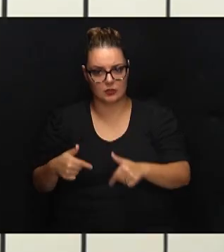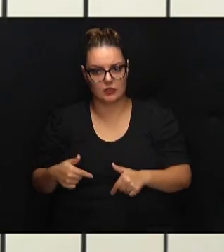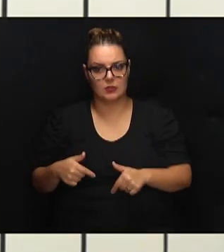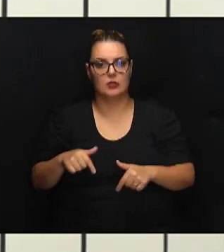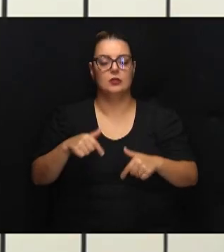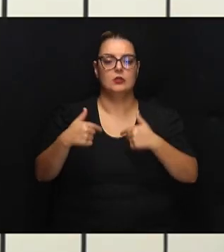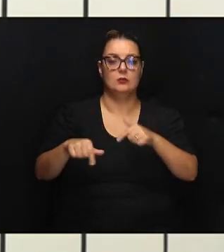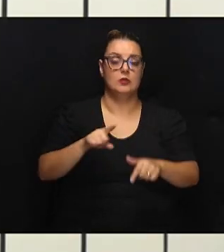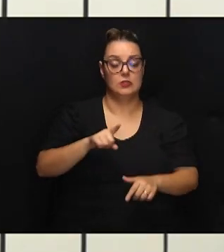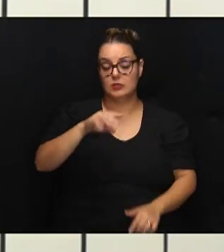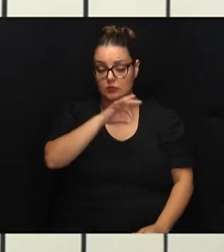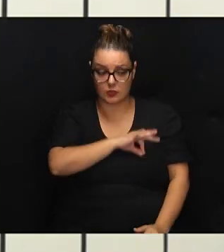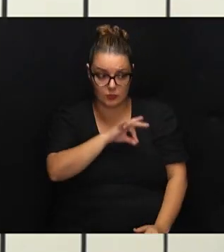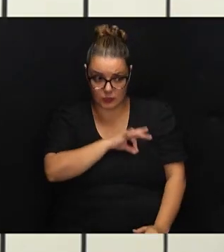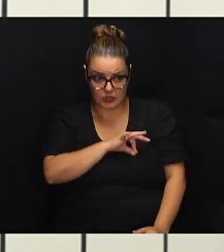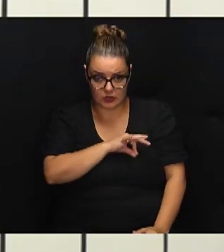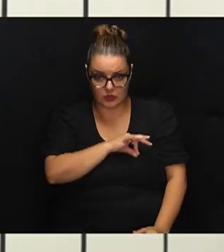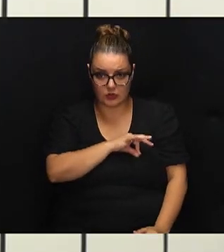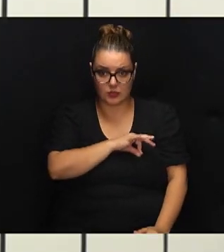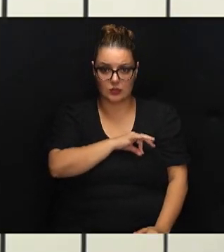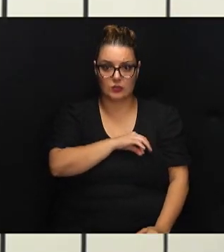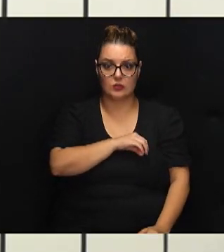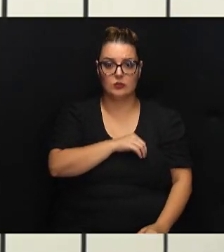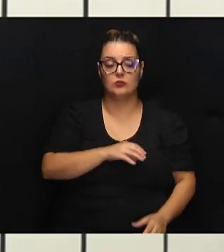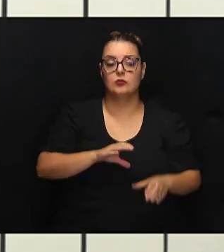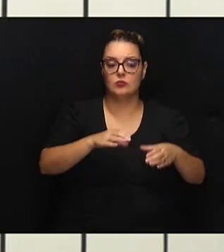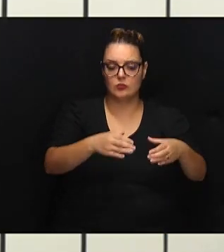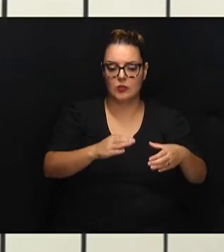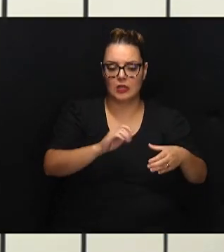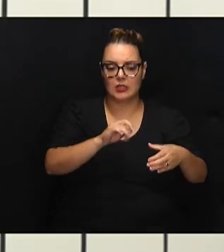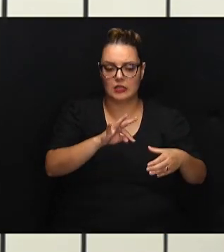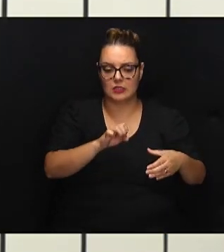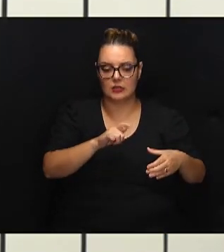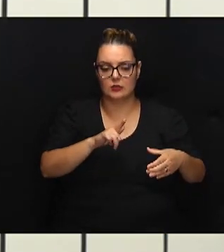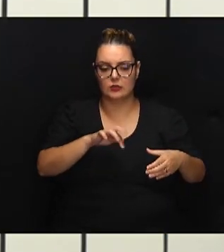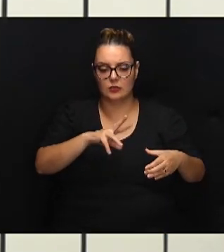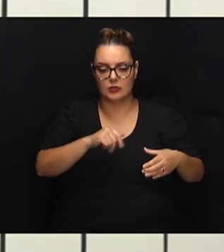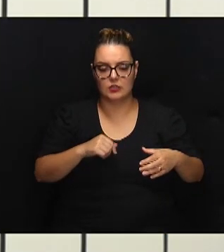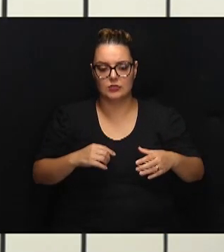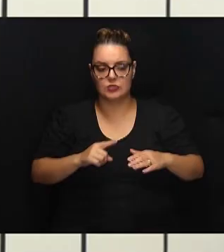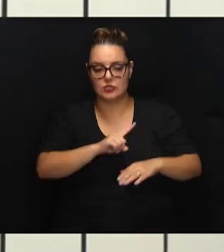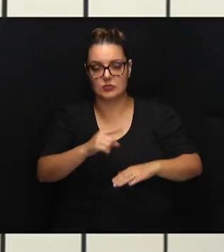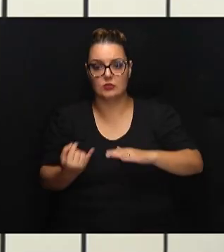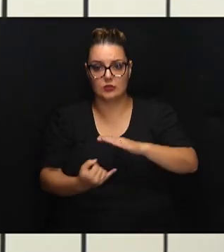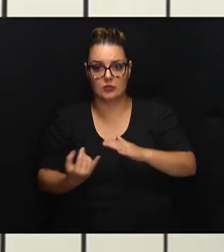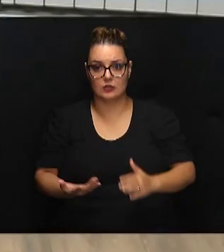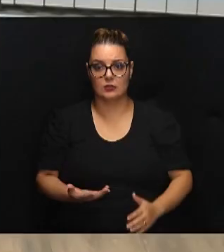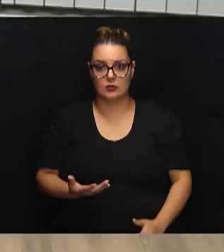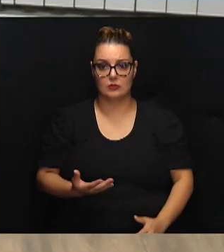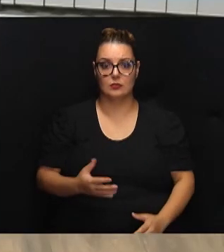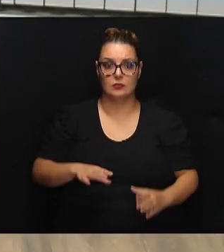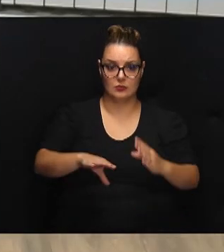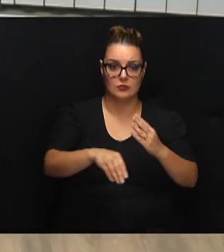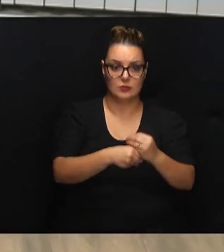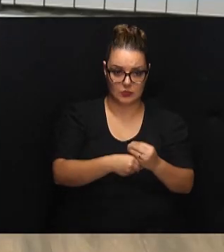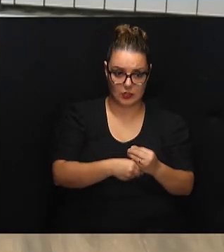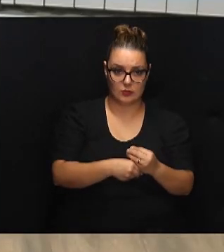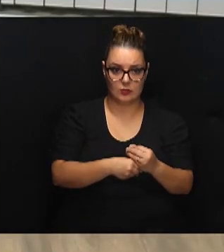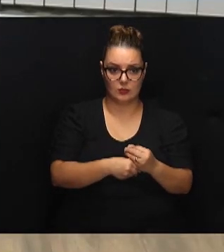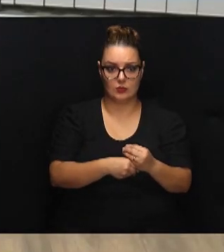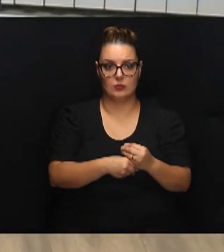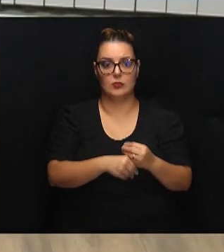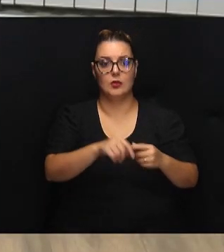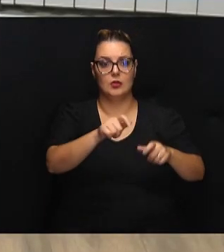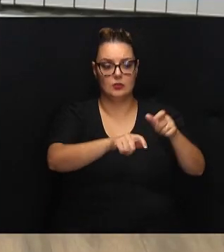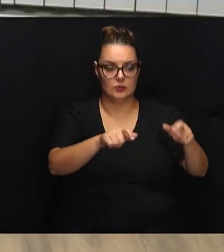trabalhadores não remunerados numa mesma categoria de informais, vamos lá, quando a gente agrega lá, os trabalhadores por conta